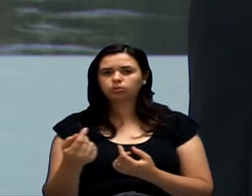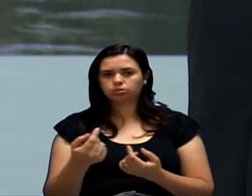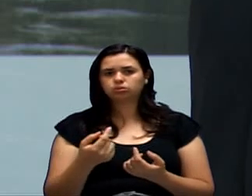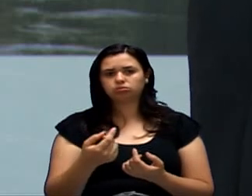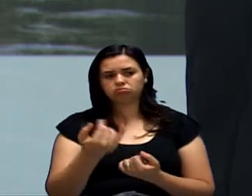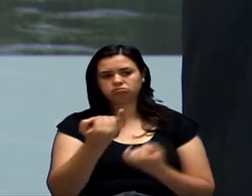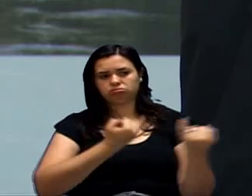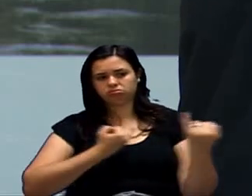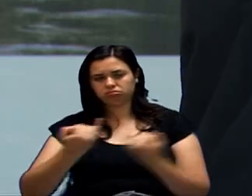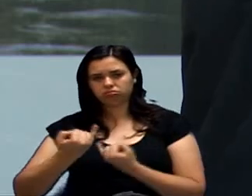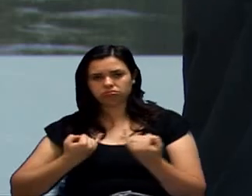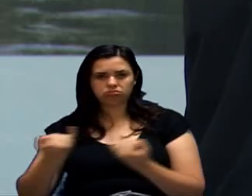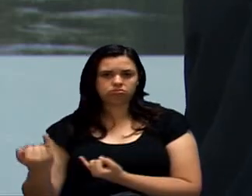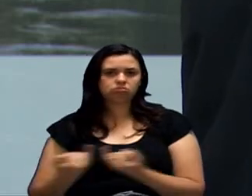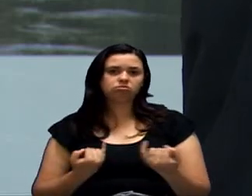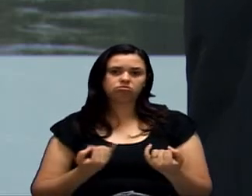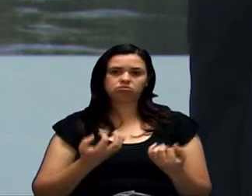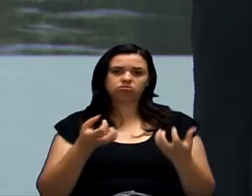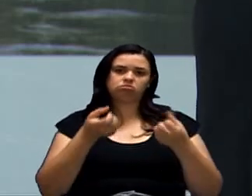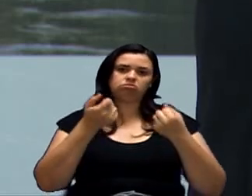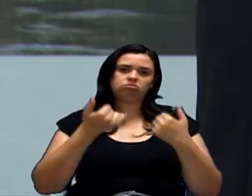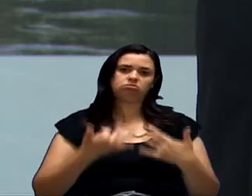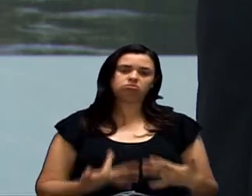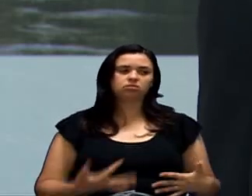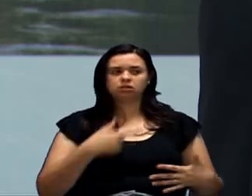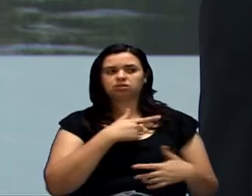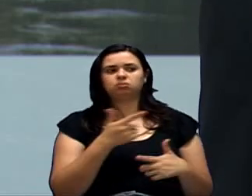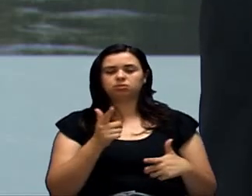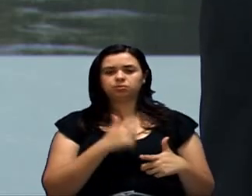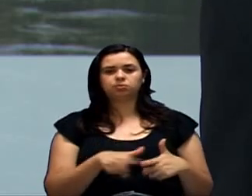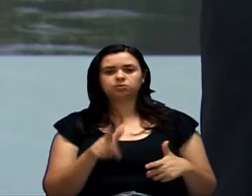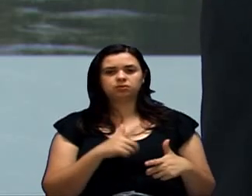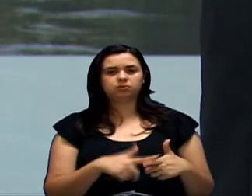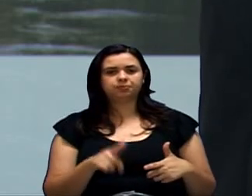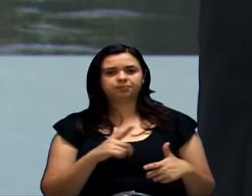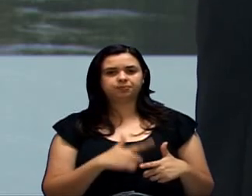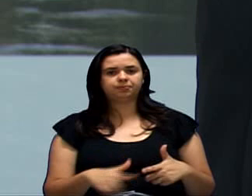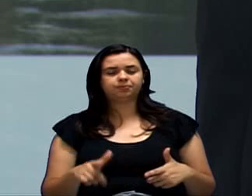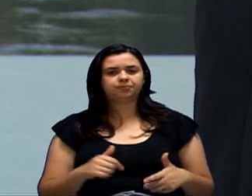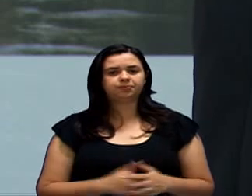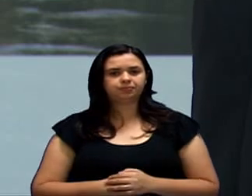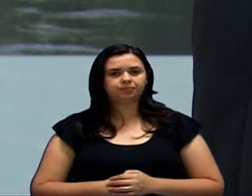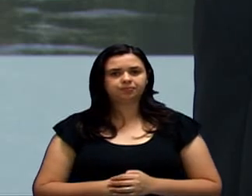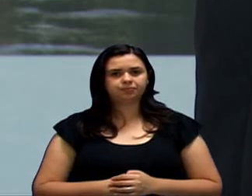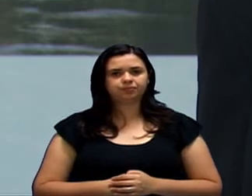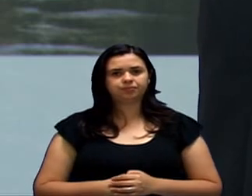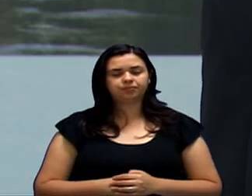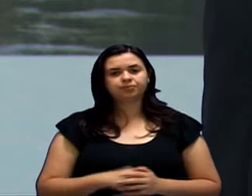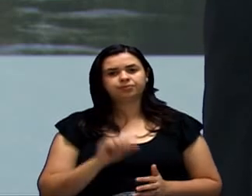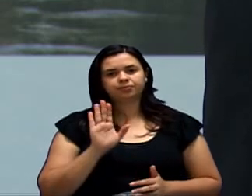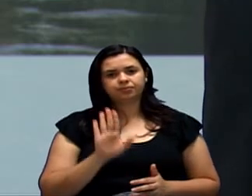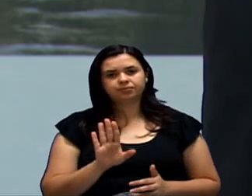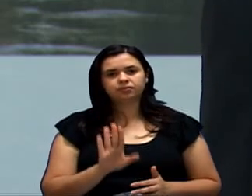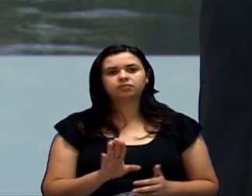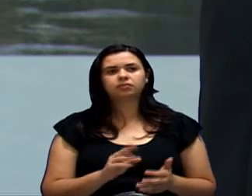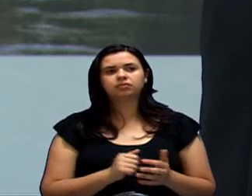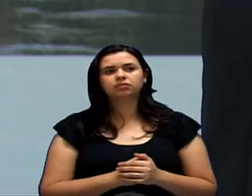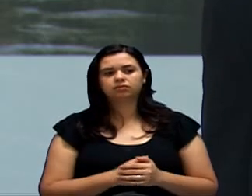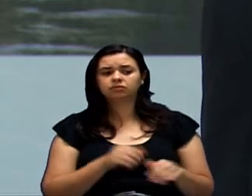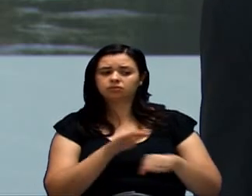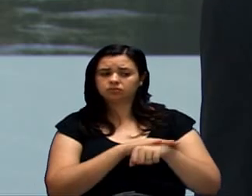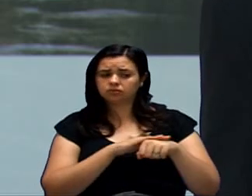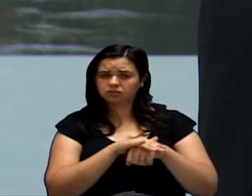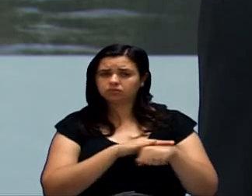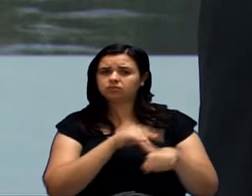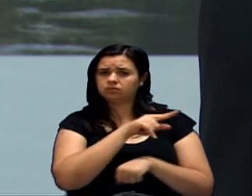nos relataram, nos reportaram a dificuldade que estão enfrentando. Mas eu vou conversar com a diretoria,